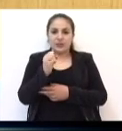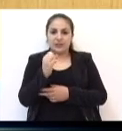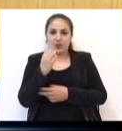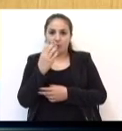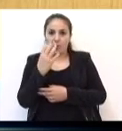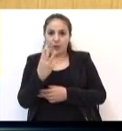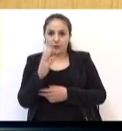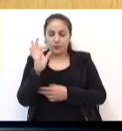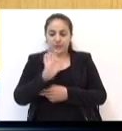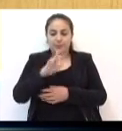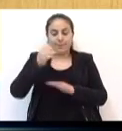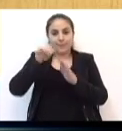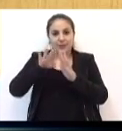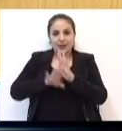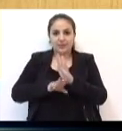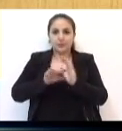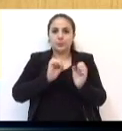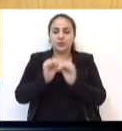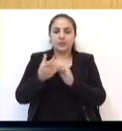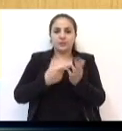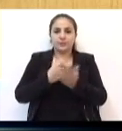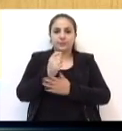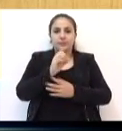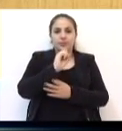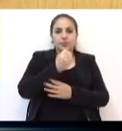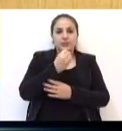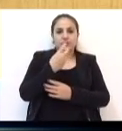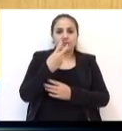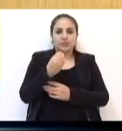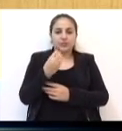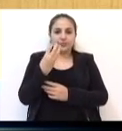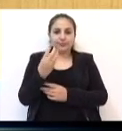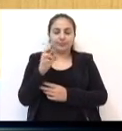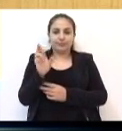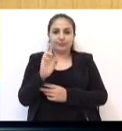0,84% mais barata, podendo ser adquirida por R$